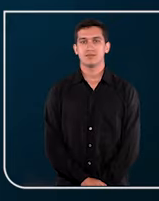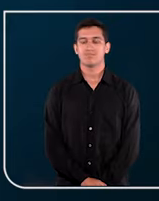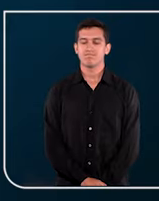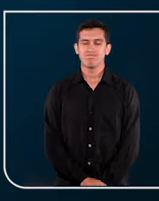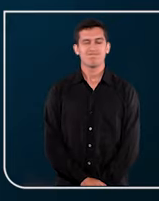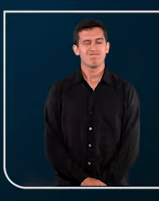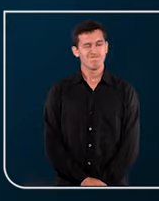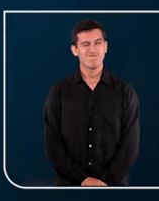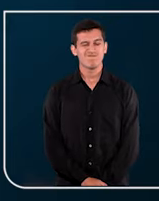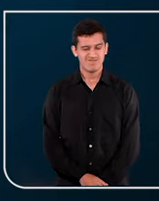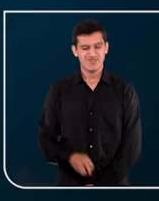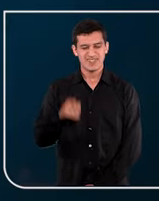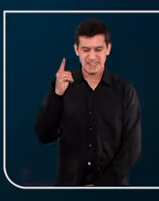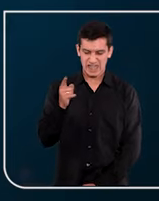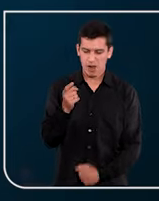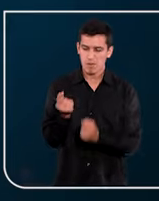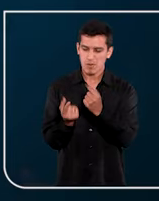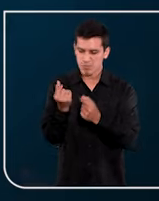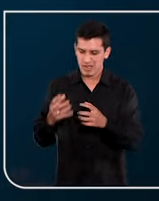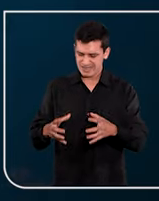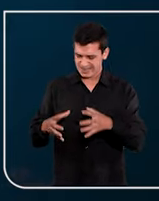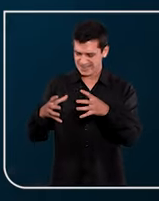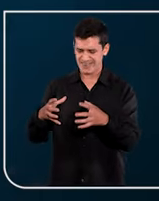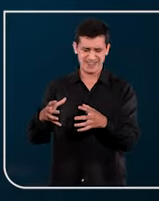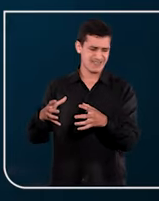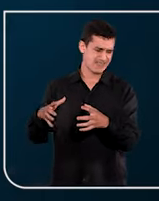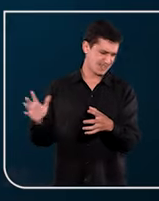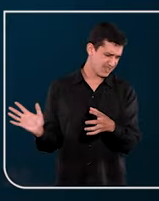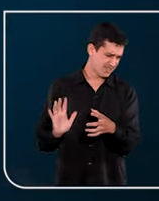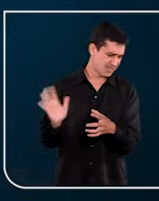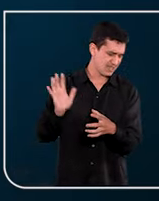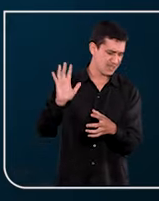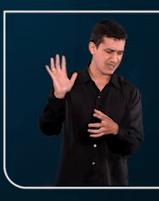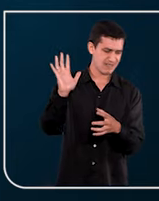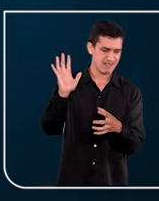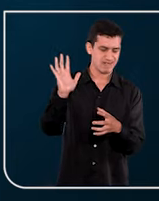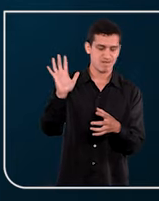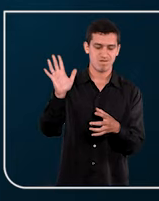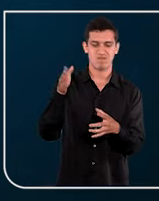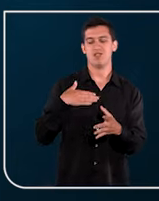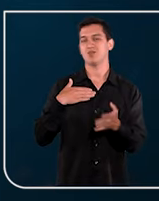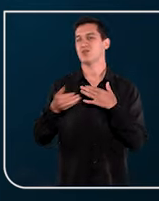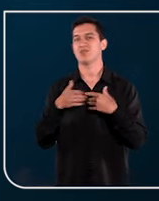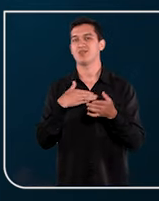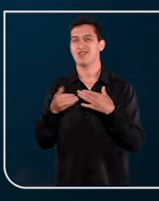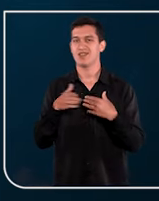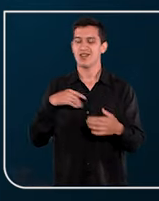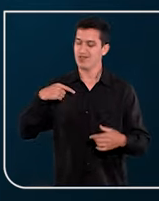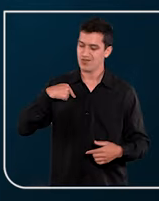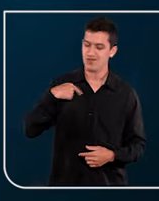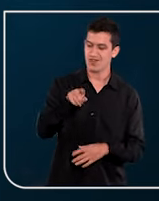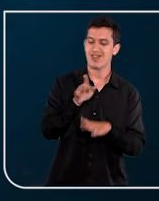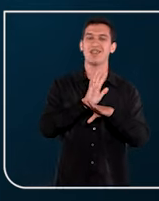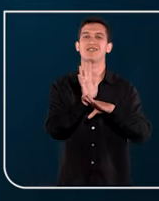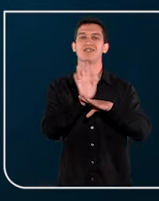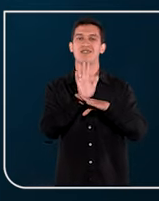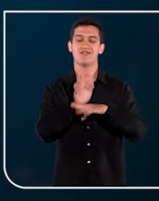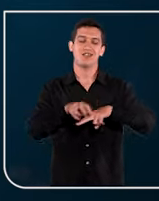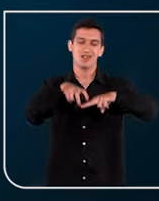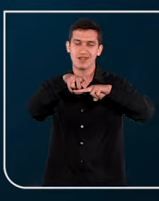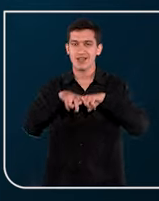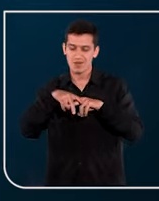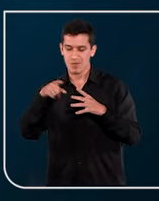Hum mas esse preço da pipoca tá salgado demais mas isso não vai atrapalhar a minha alegria de ver um filminho